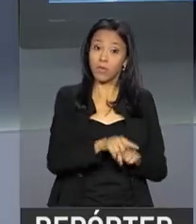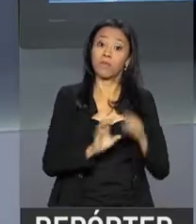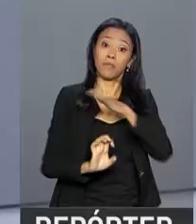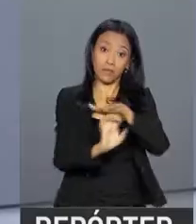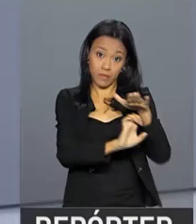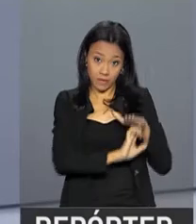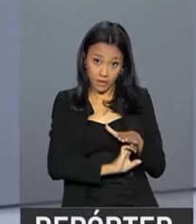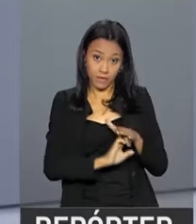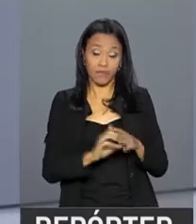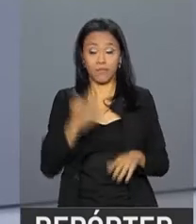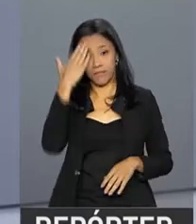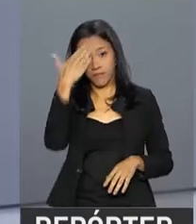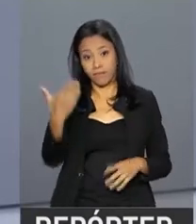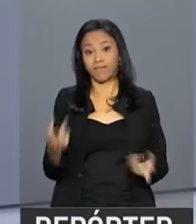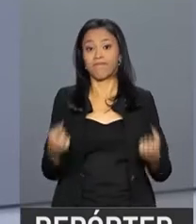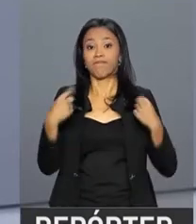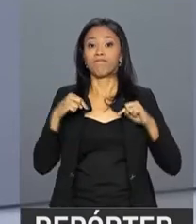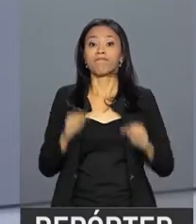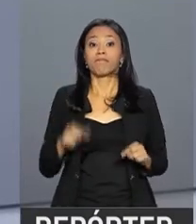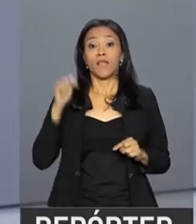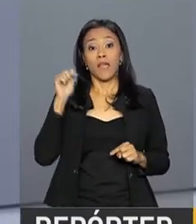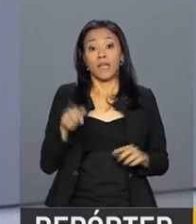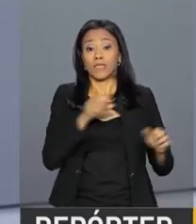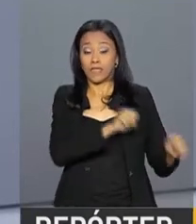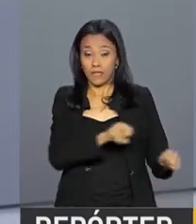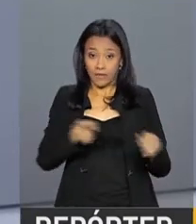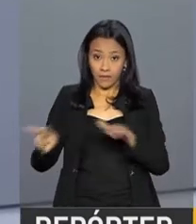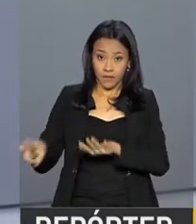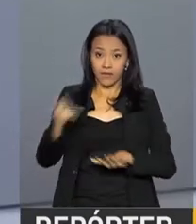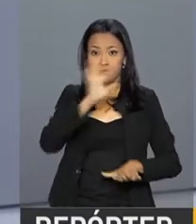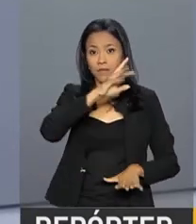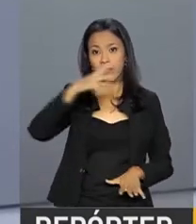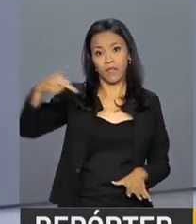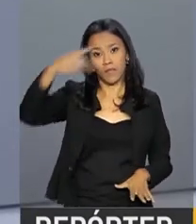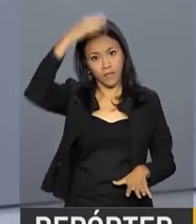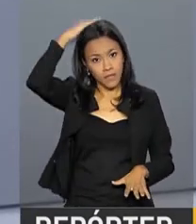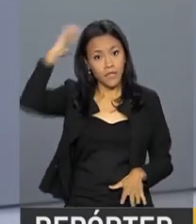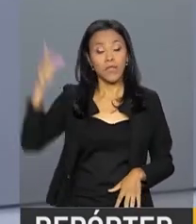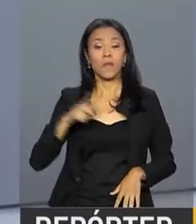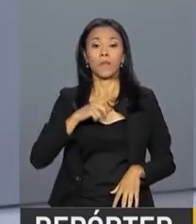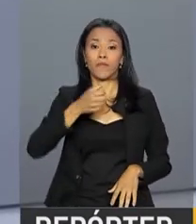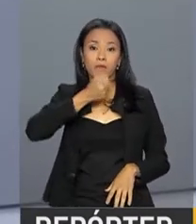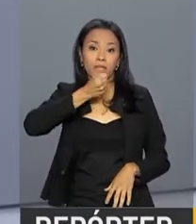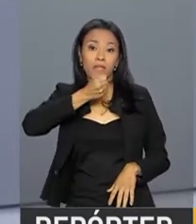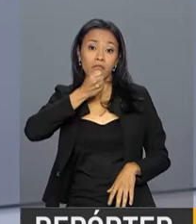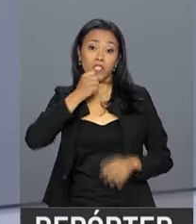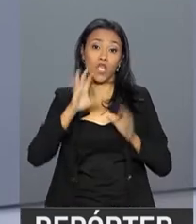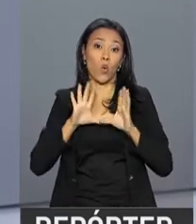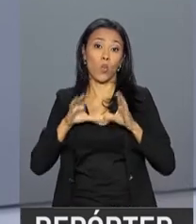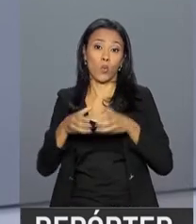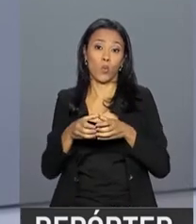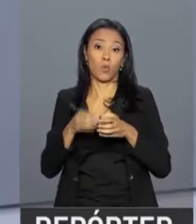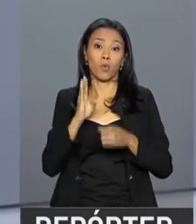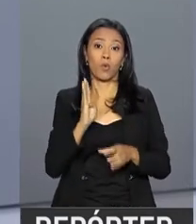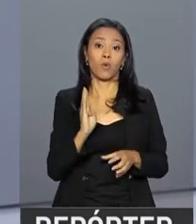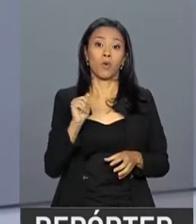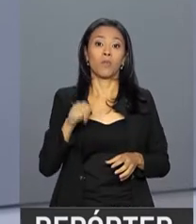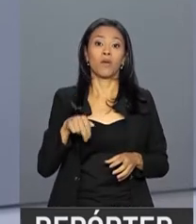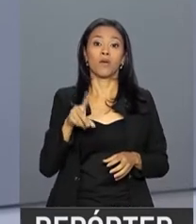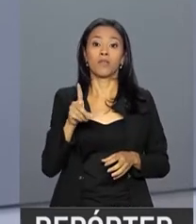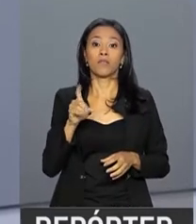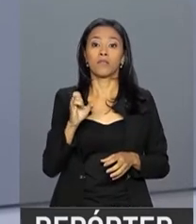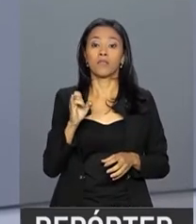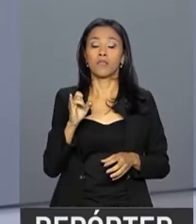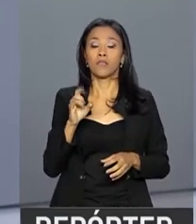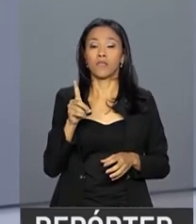você nesta semana o presidente michel temer deu uma entrevista ao grupo bandeirantes em que voltou a defender a urgência de se